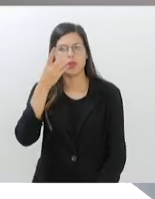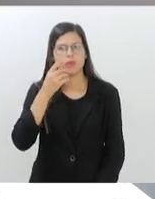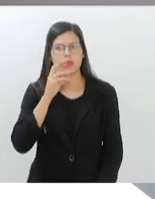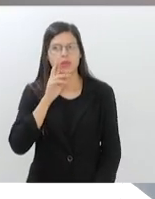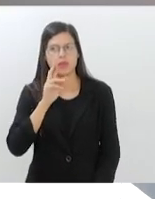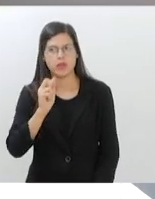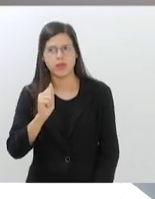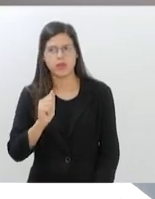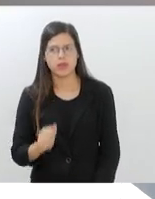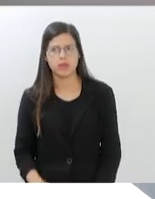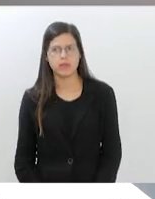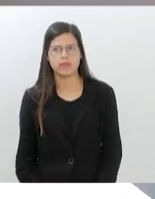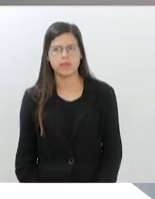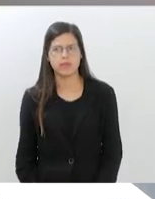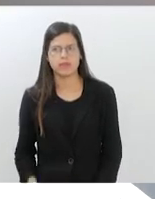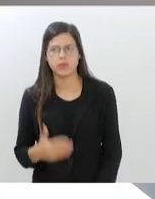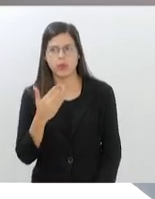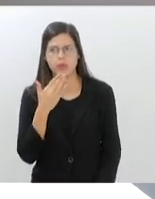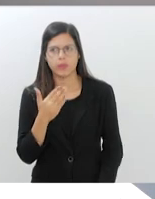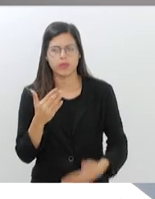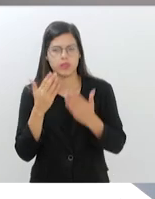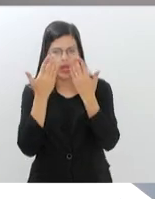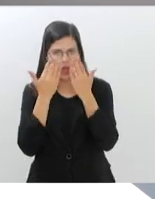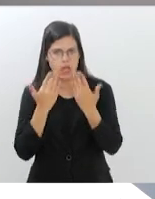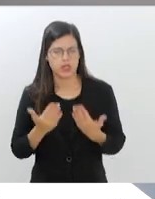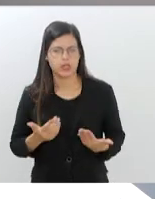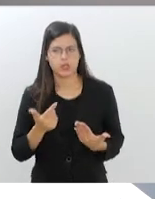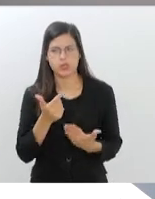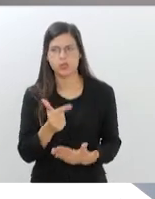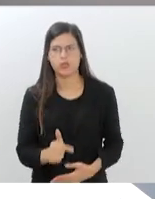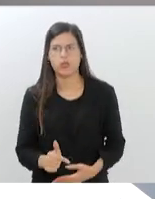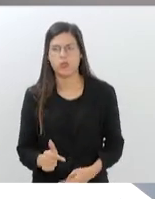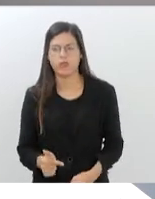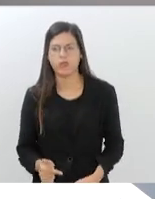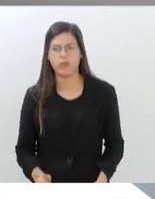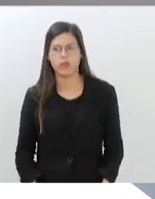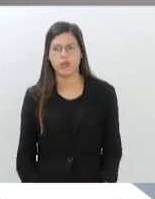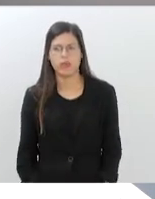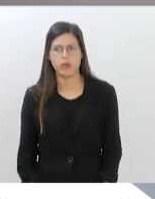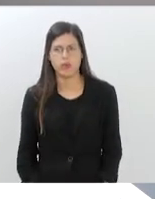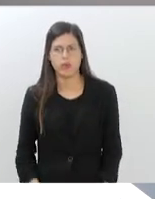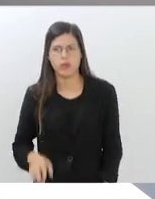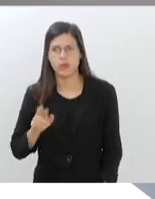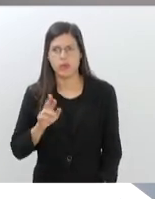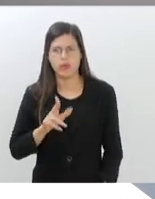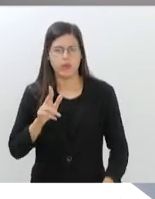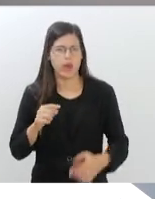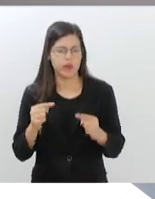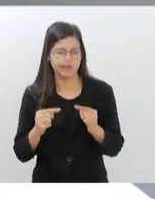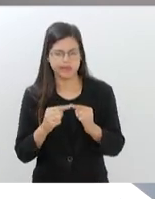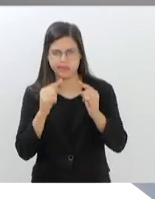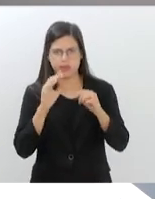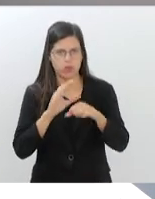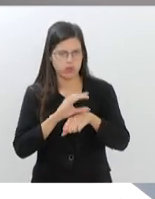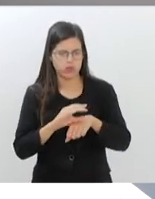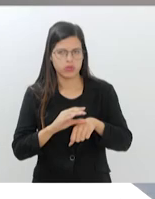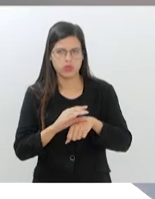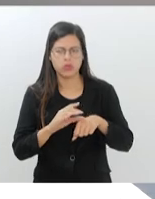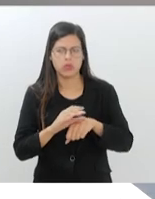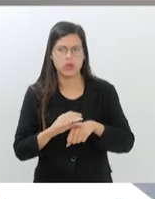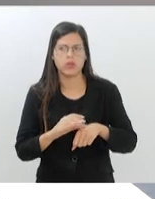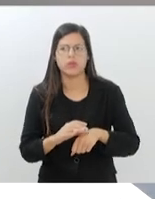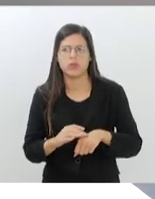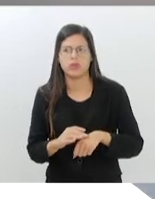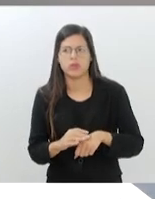amorm eu pedi vista não pela questão da constitucionalidade que eu